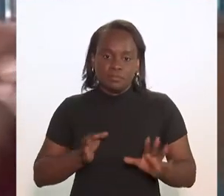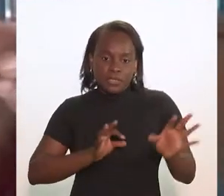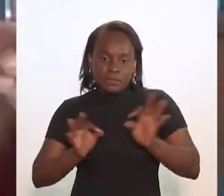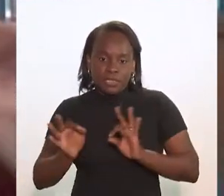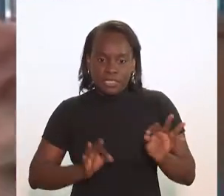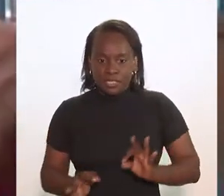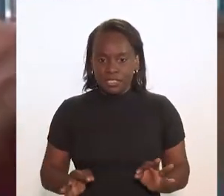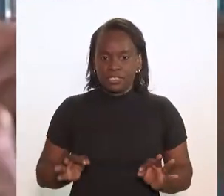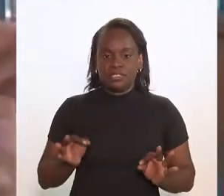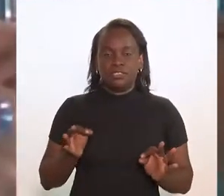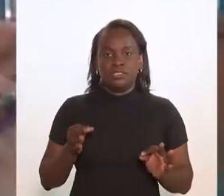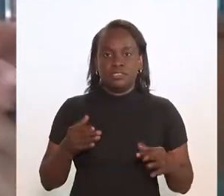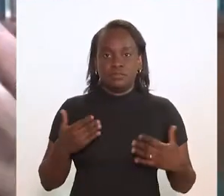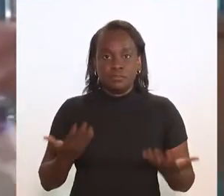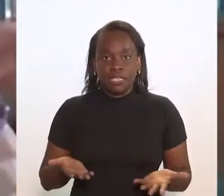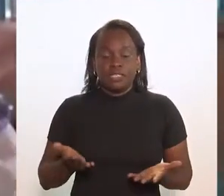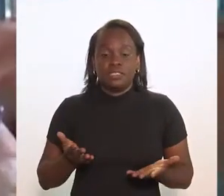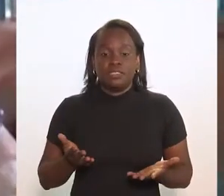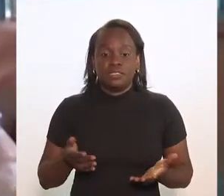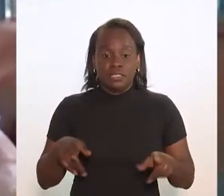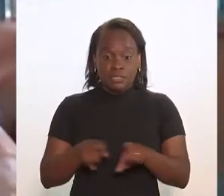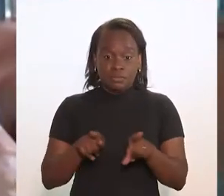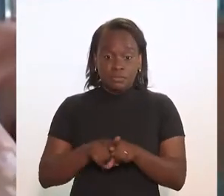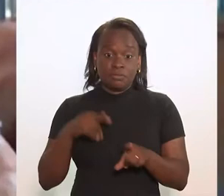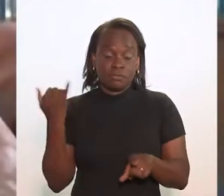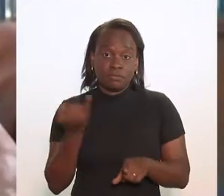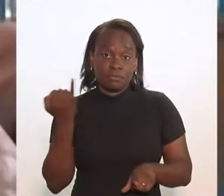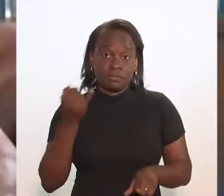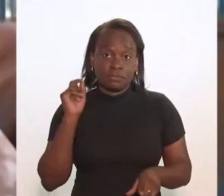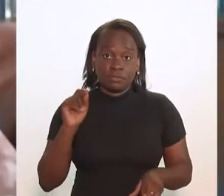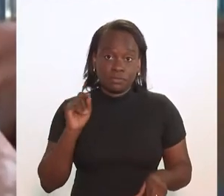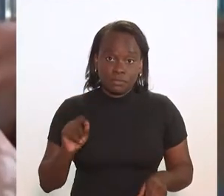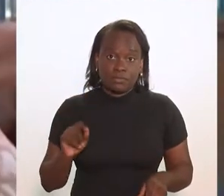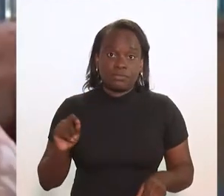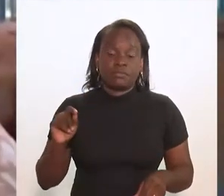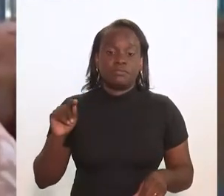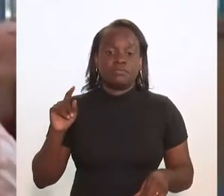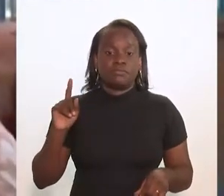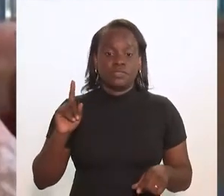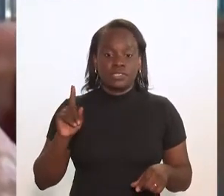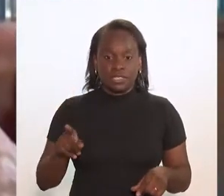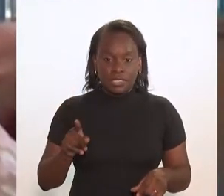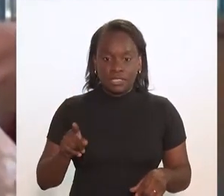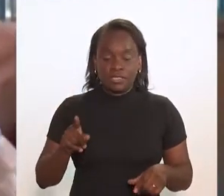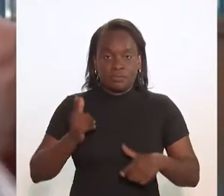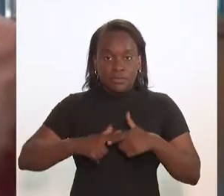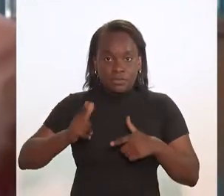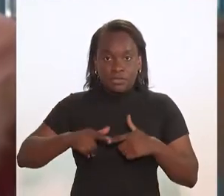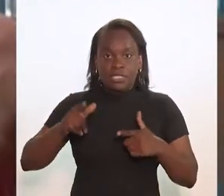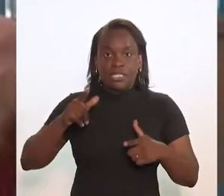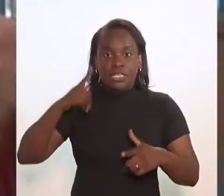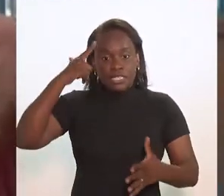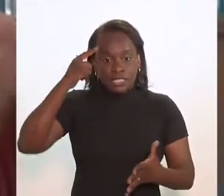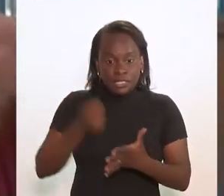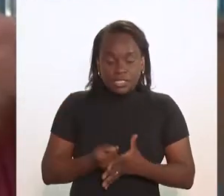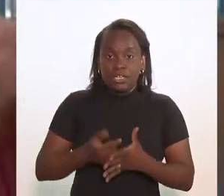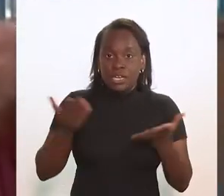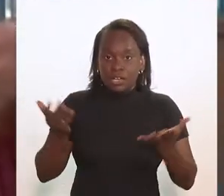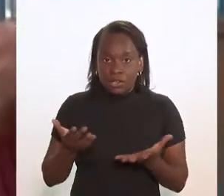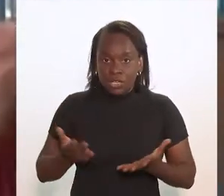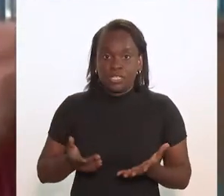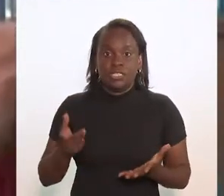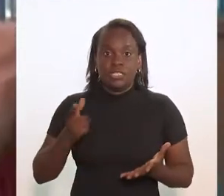de planejamento. Mas o importante é que essa resolução da